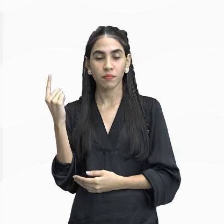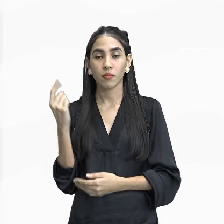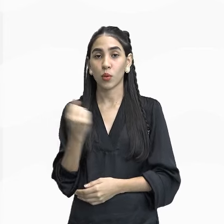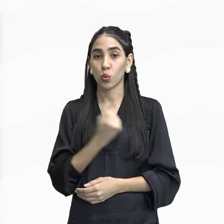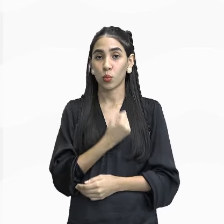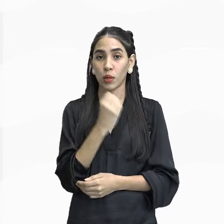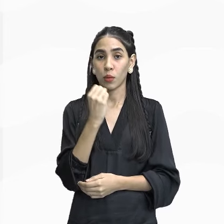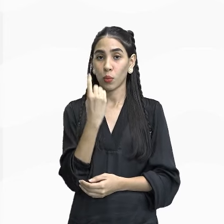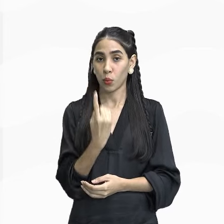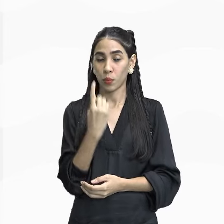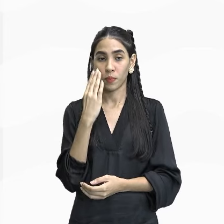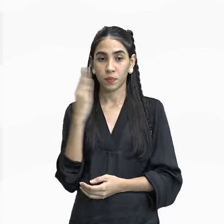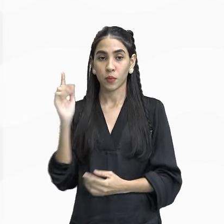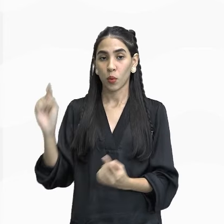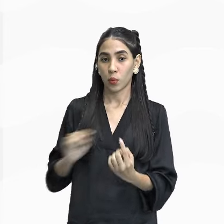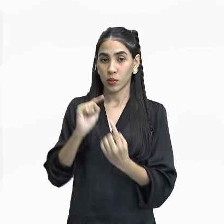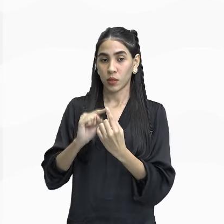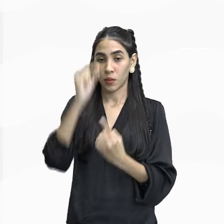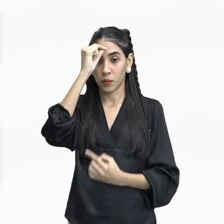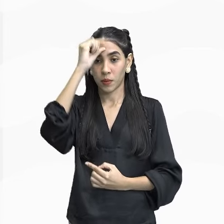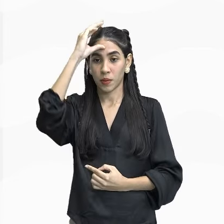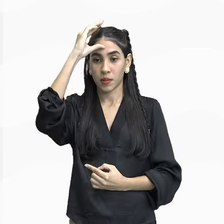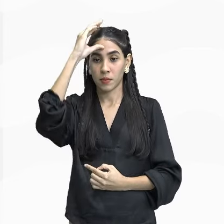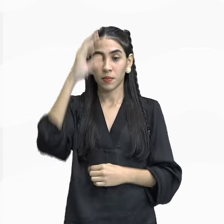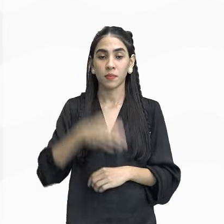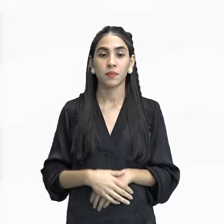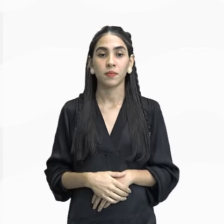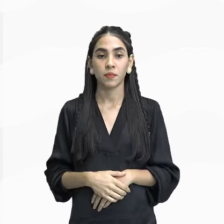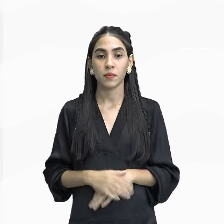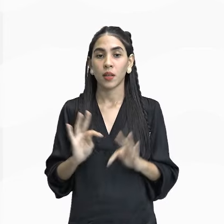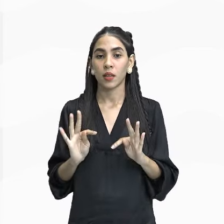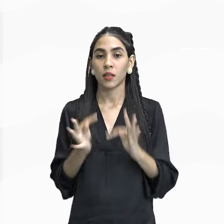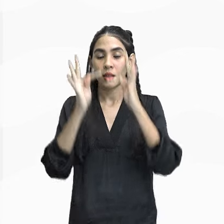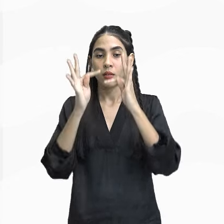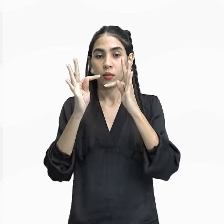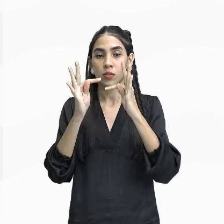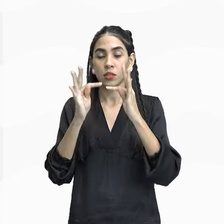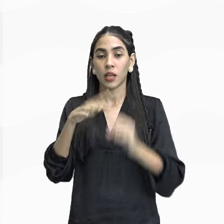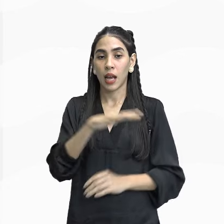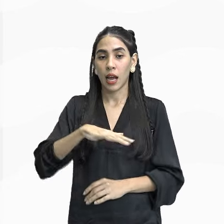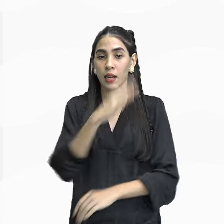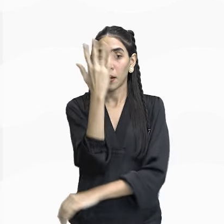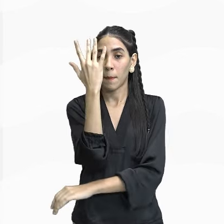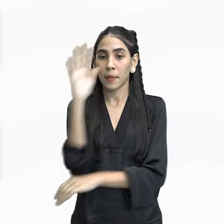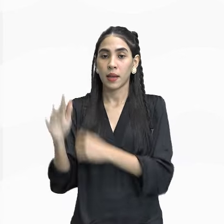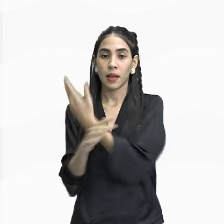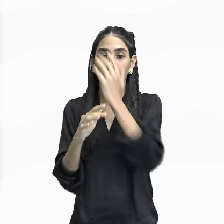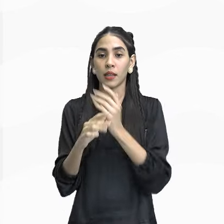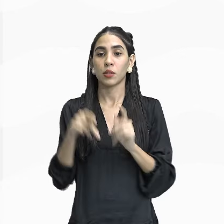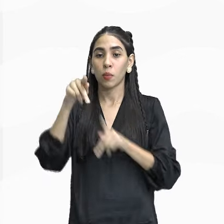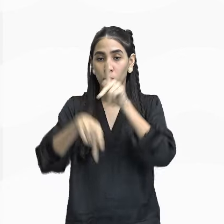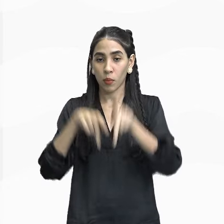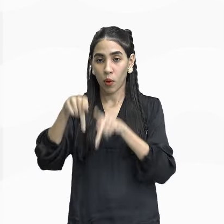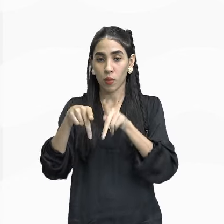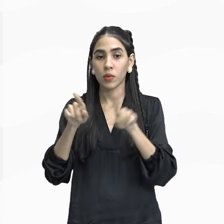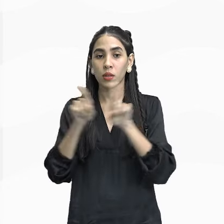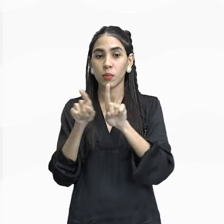aula 1, o objeto de conhecimento, tecnologias ambientais dos povos